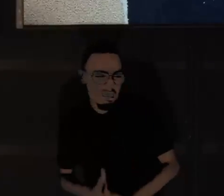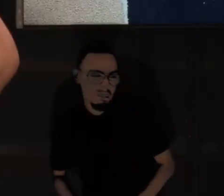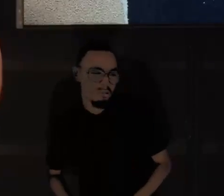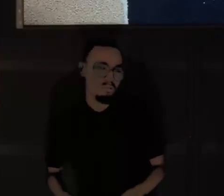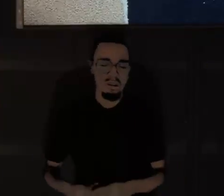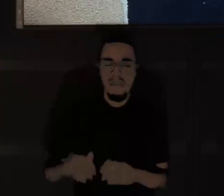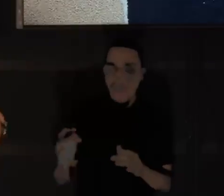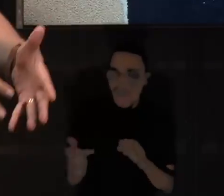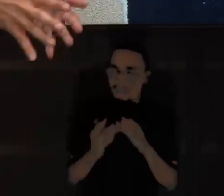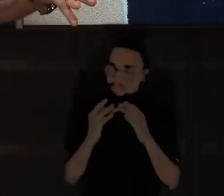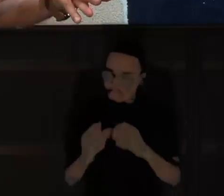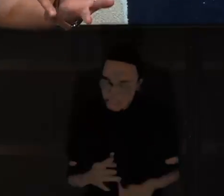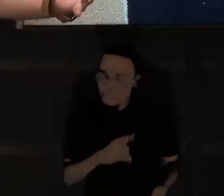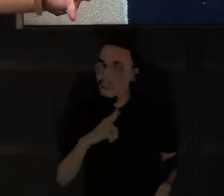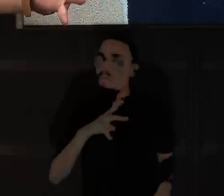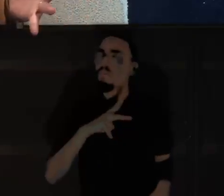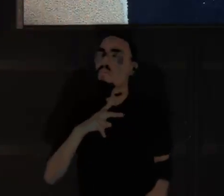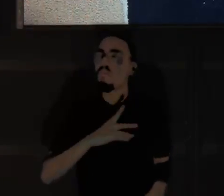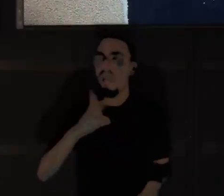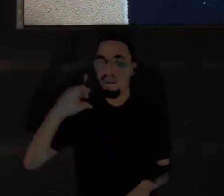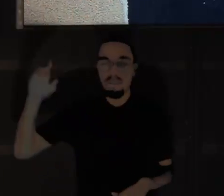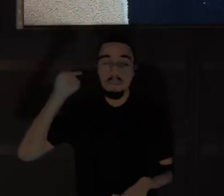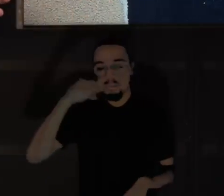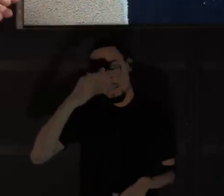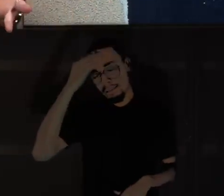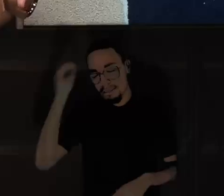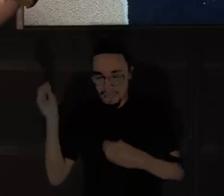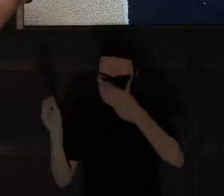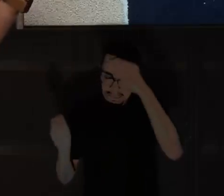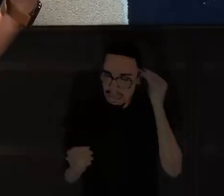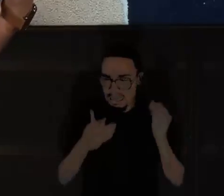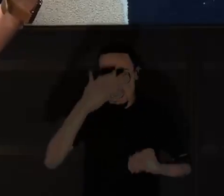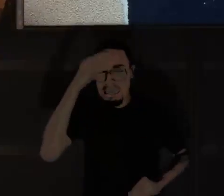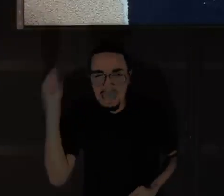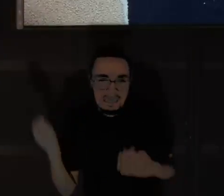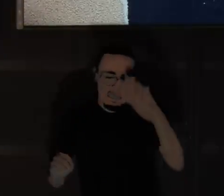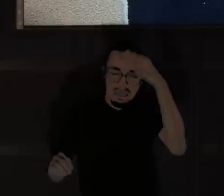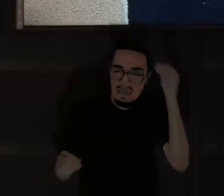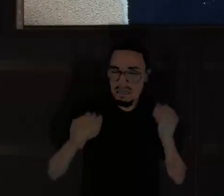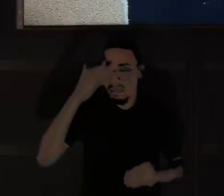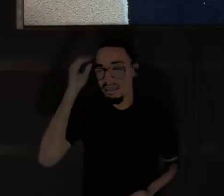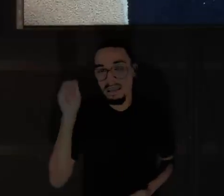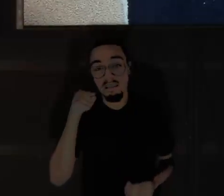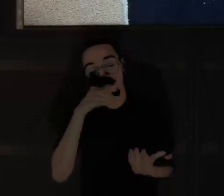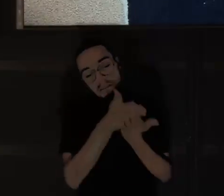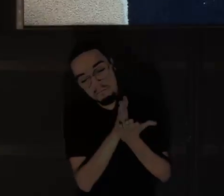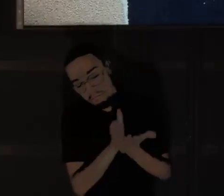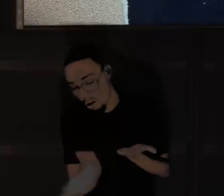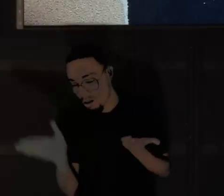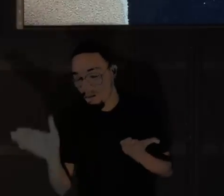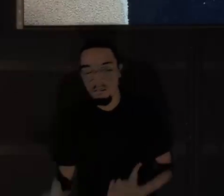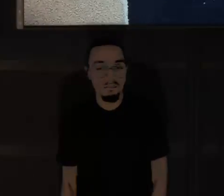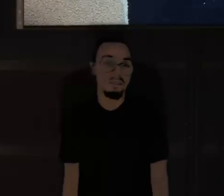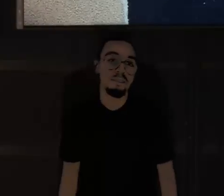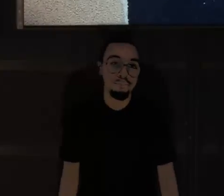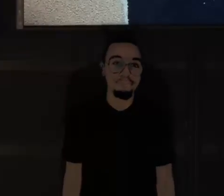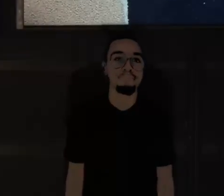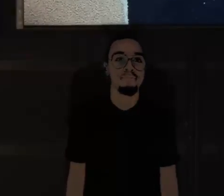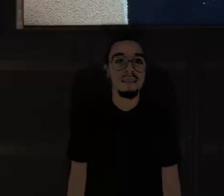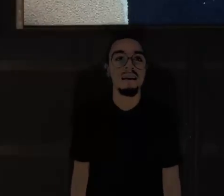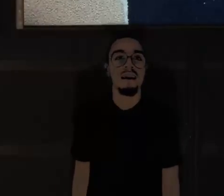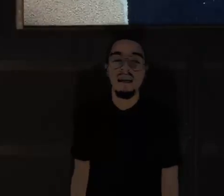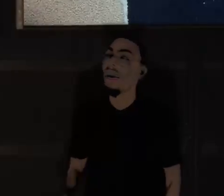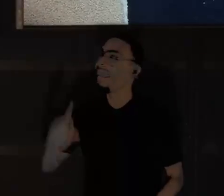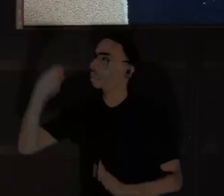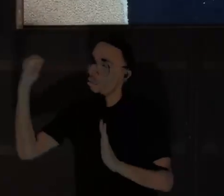da intimidade com Deus. Ele quer arrancar todas as marcas que um dia a fé cristã colocou em você, marcas poderosas, marcas que fazem